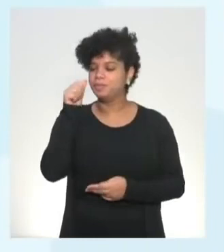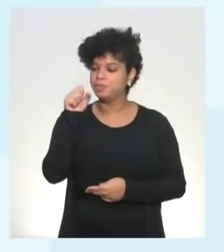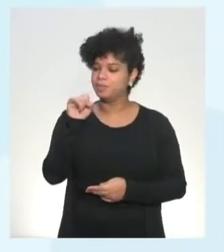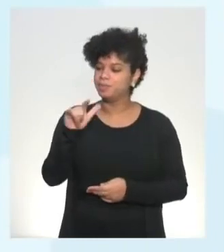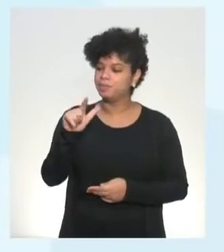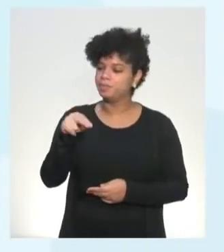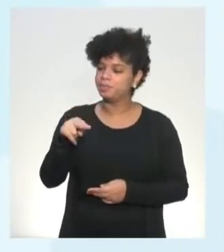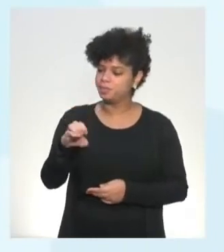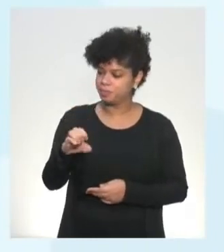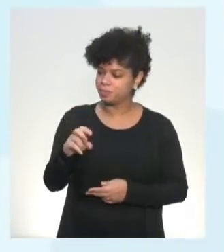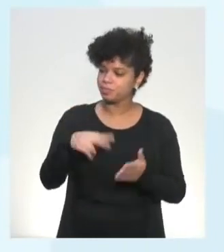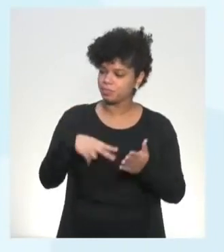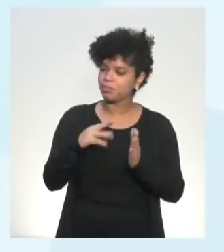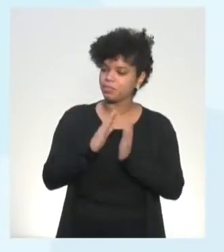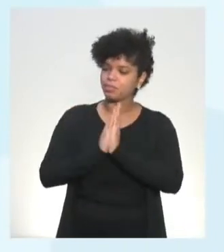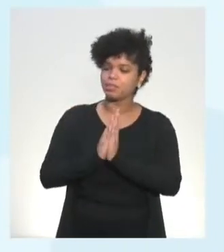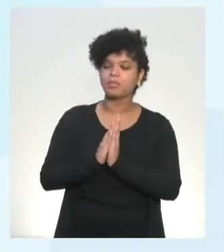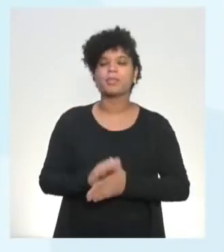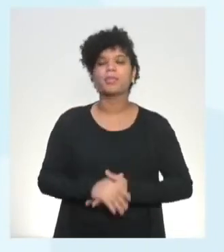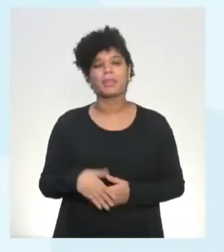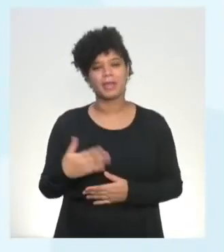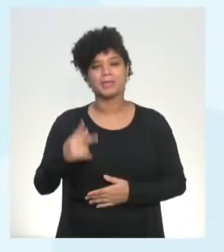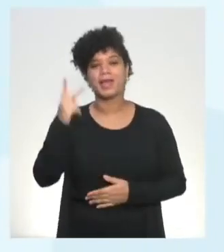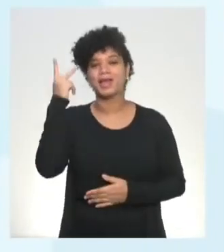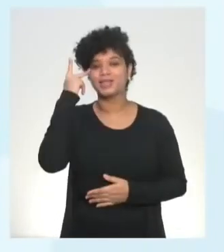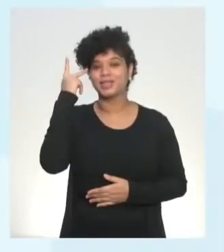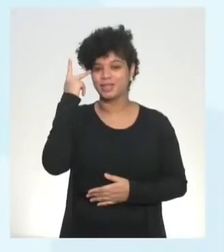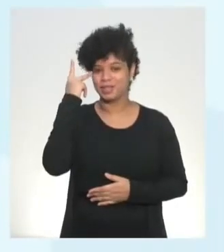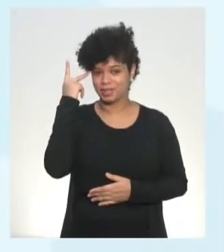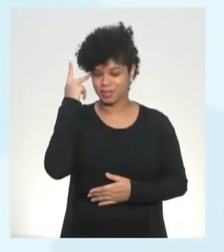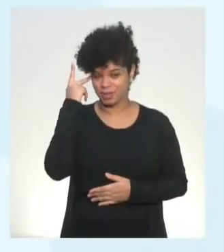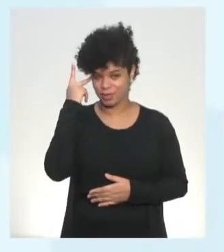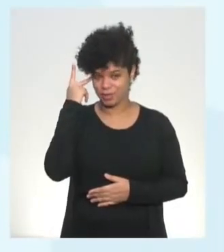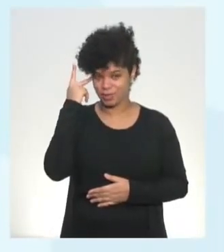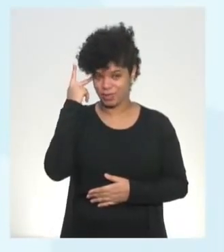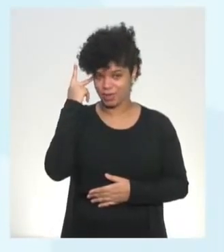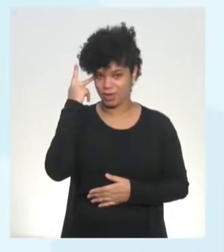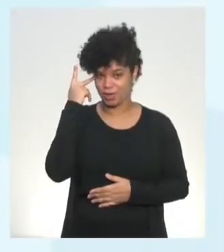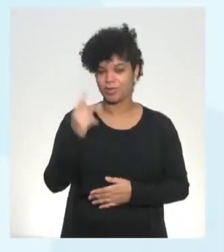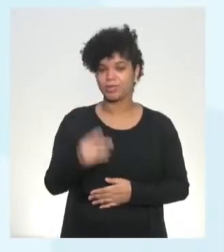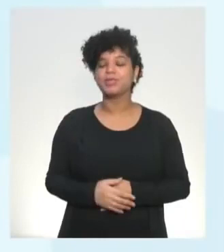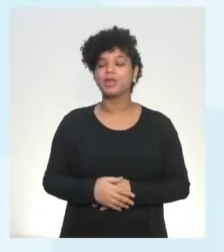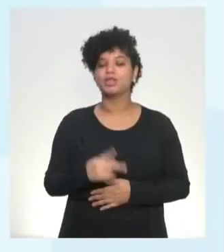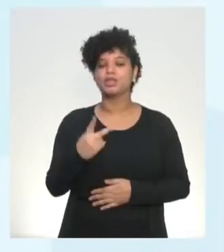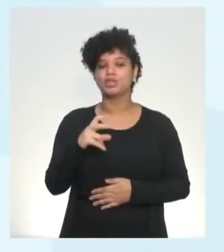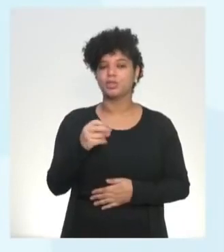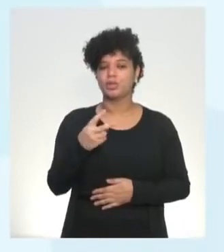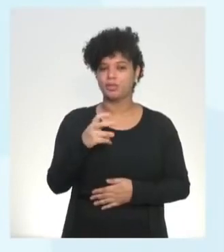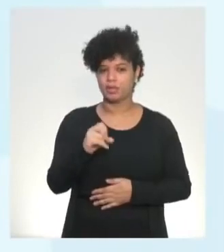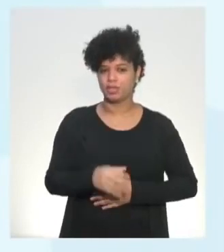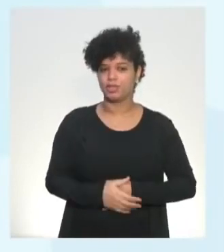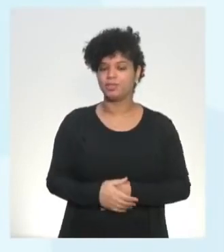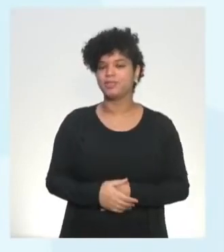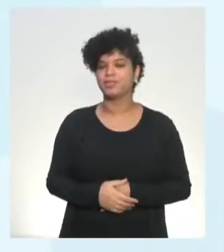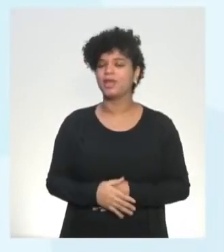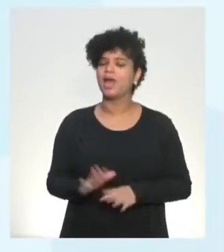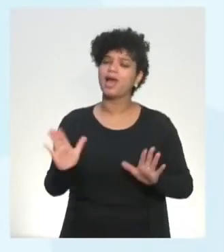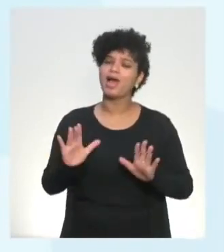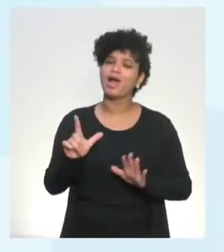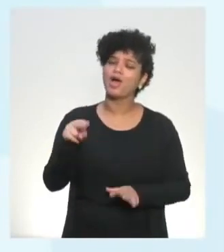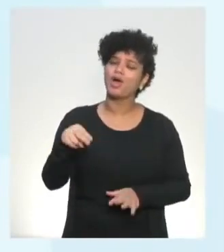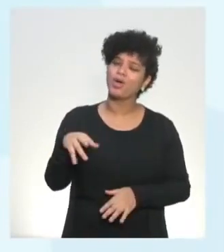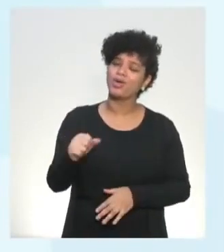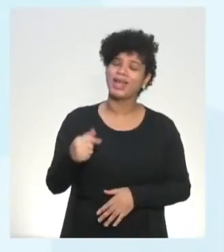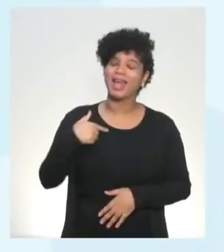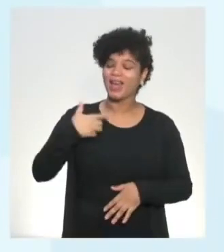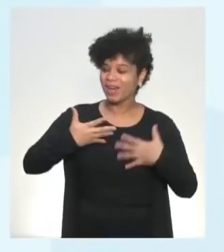gentileza. São Paulo, 20 de outubro de 2020. Querida aluna, meu coração está em festa com sua